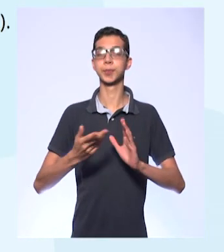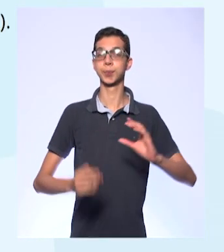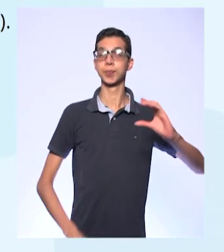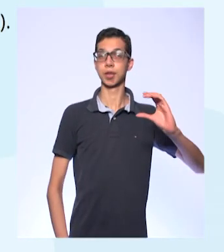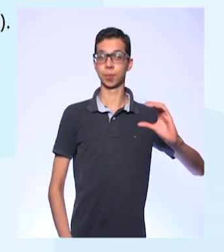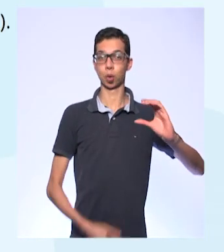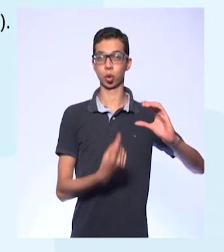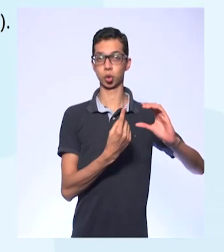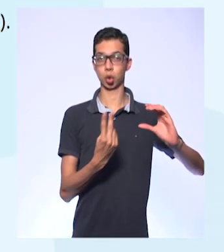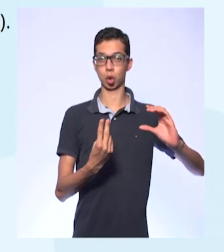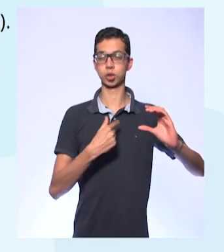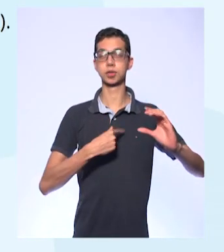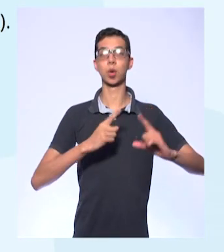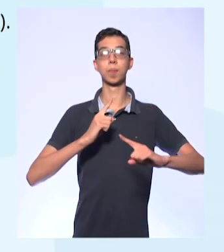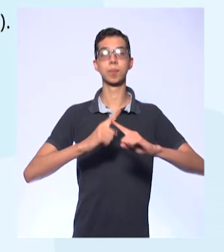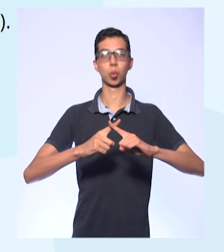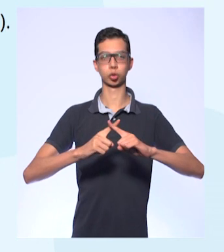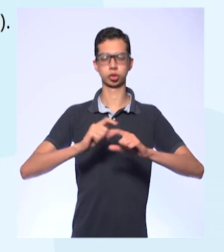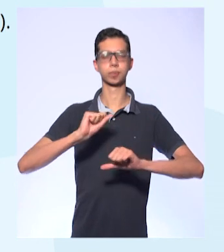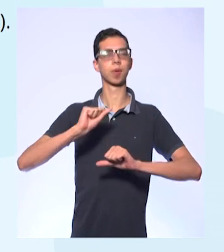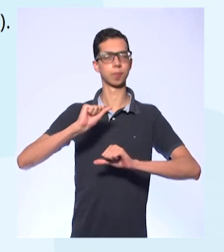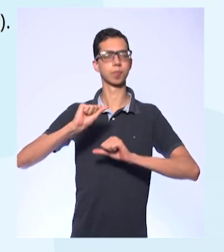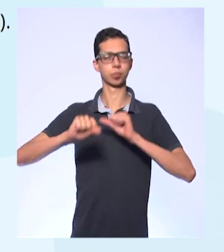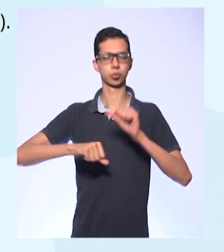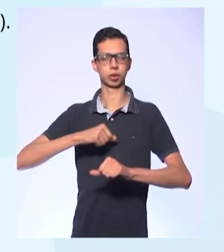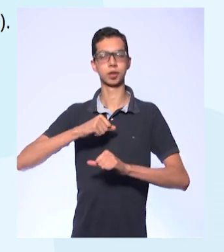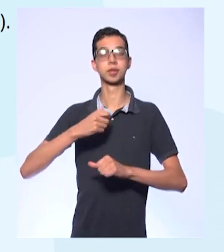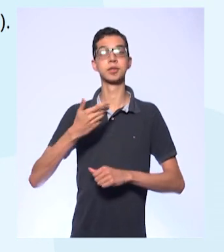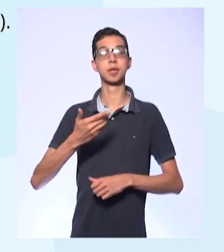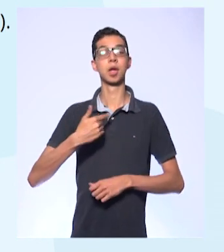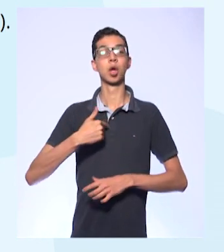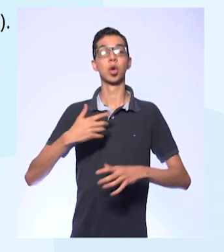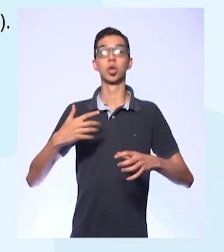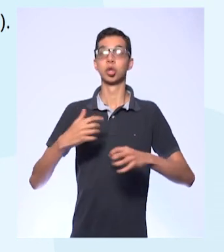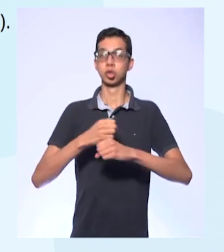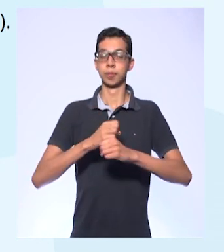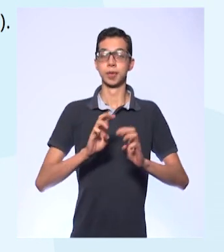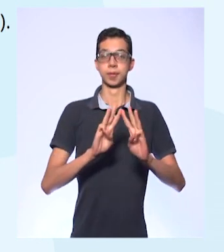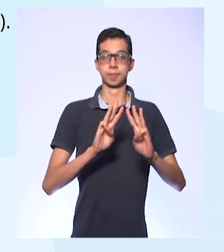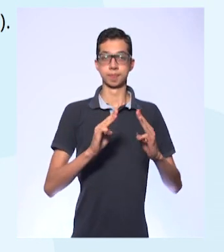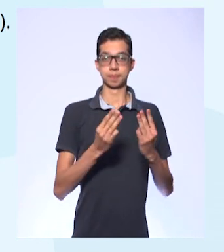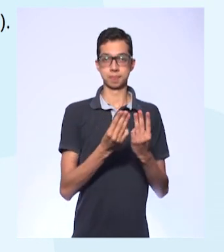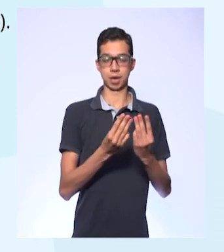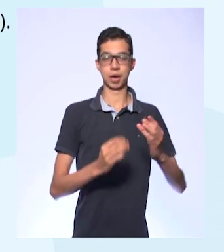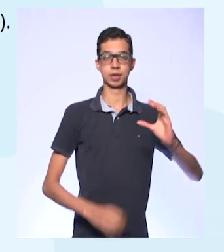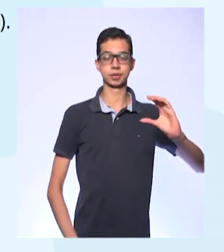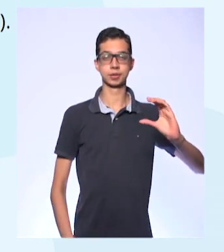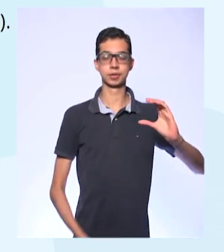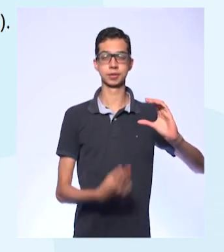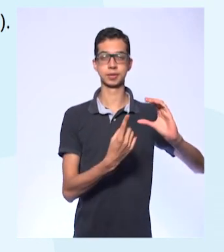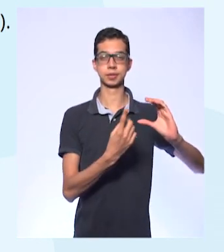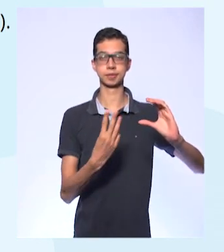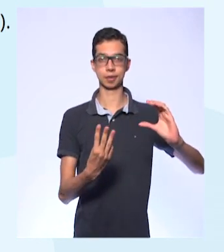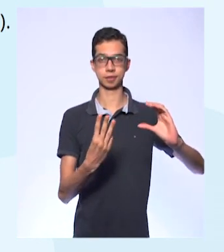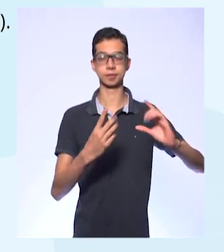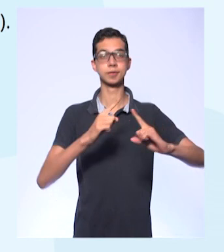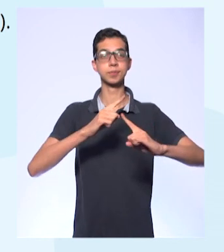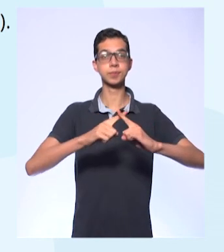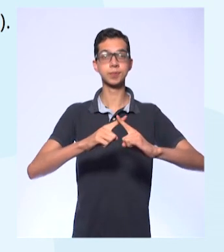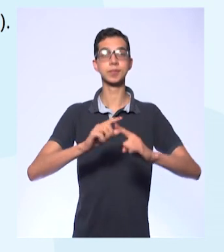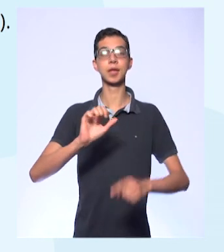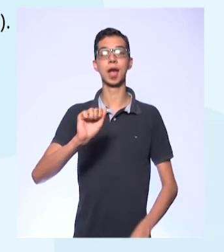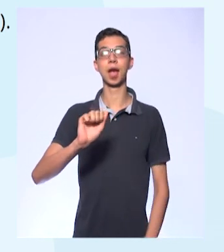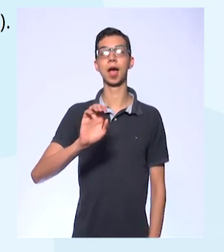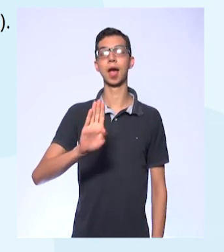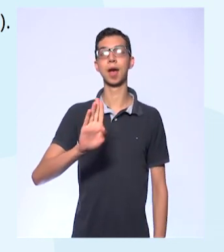sua abundância. Somar com a massa do carbono 13 e multiplicar pela sua abundância. Se vocês olharem